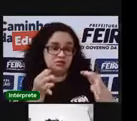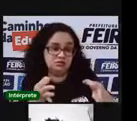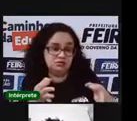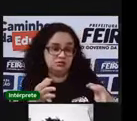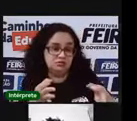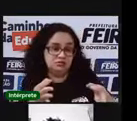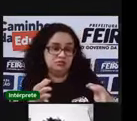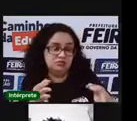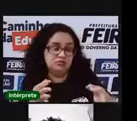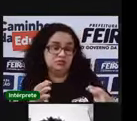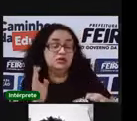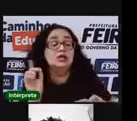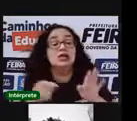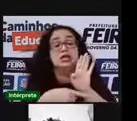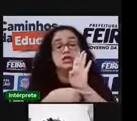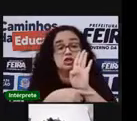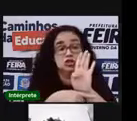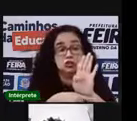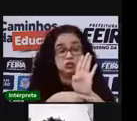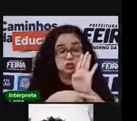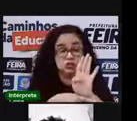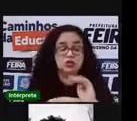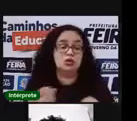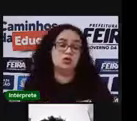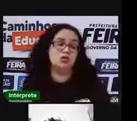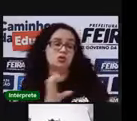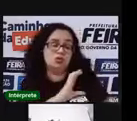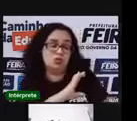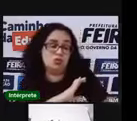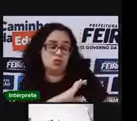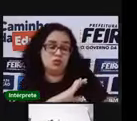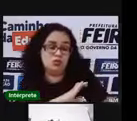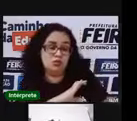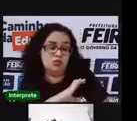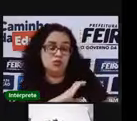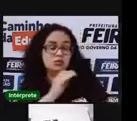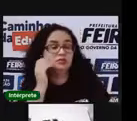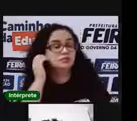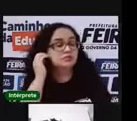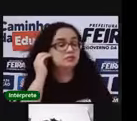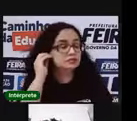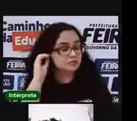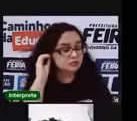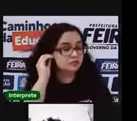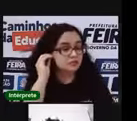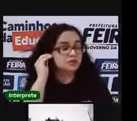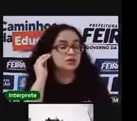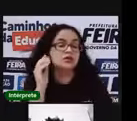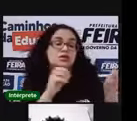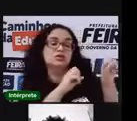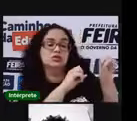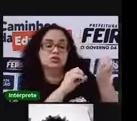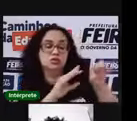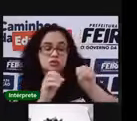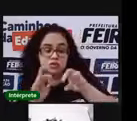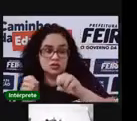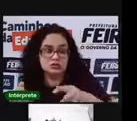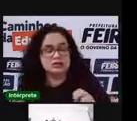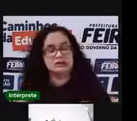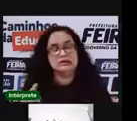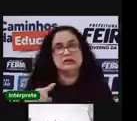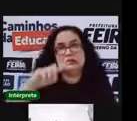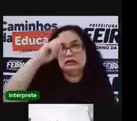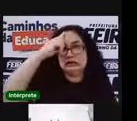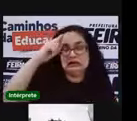sou solidário de ajudar esse colega meu, de ensinar esse colega meu aquilo que ele não